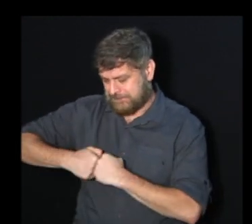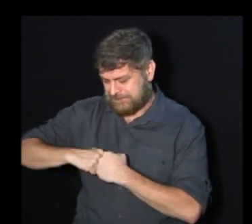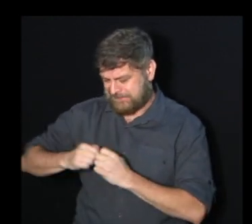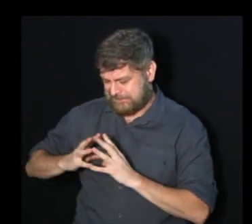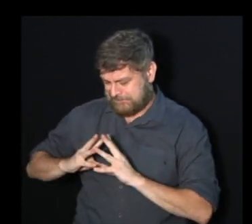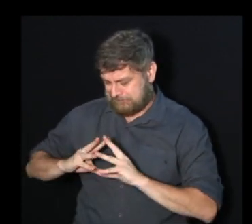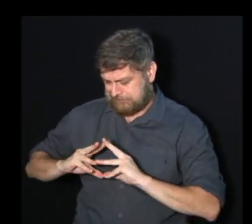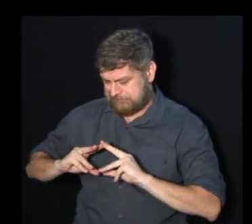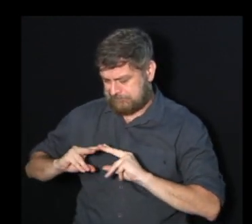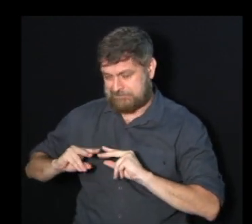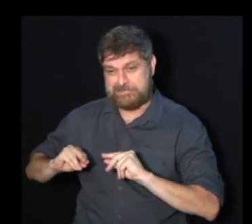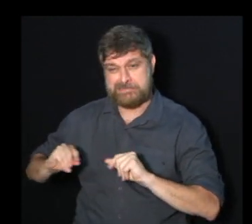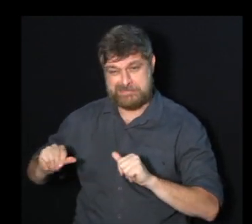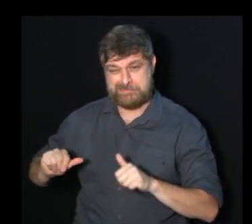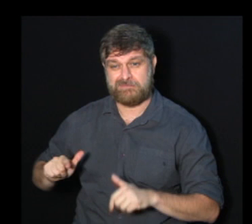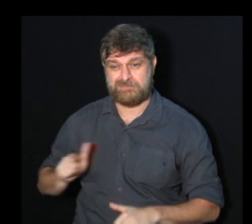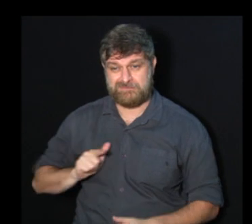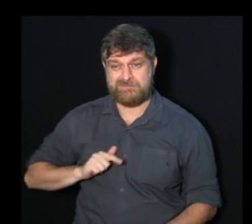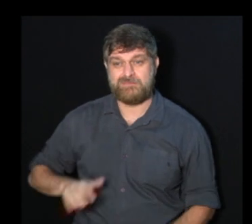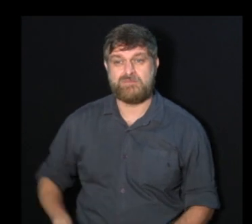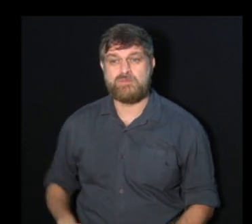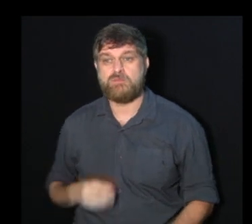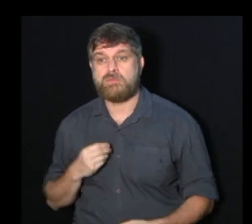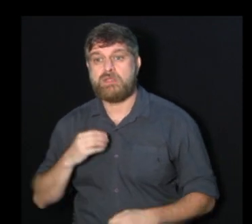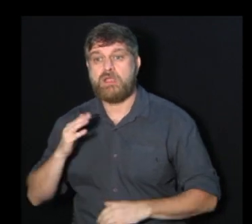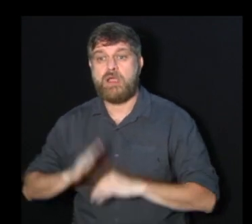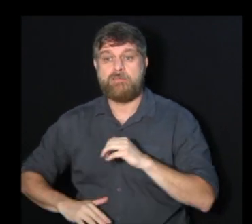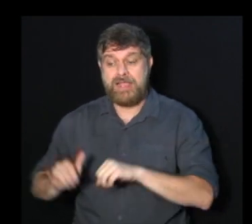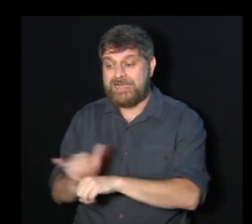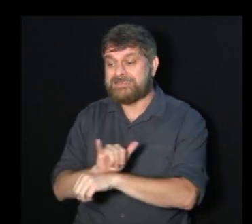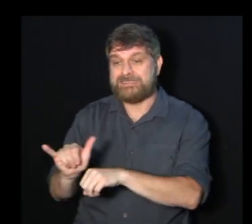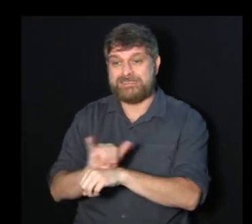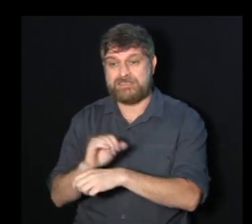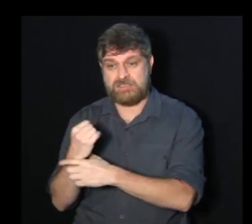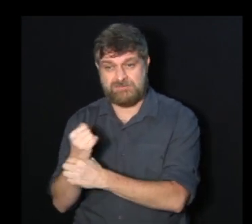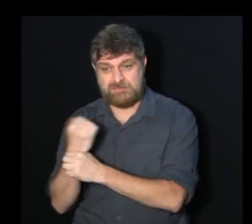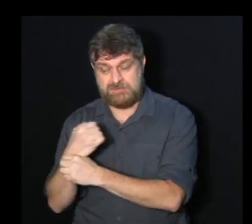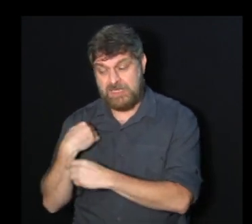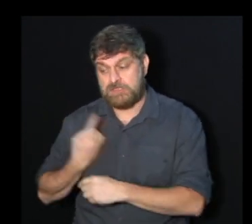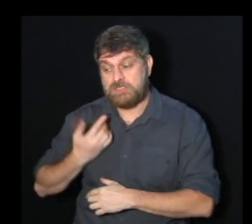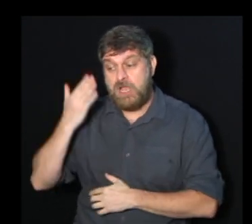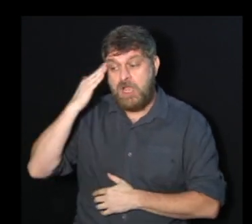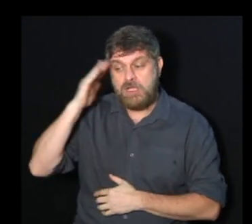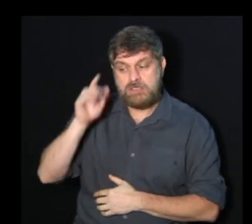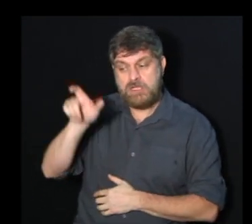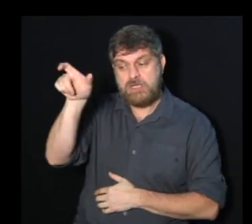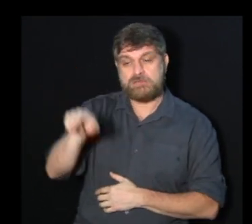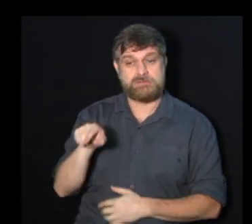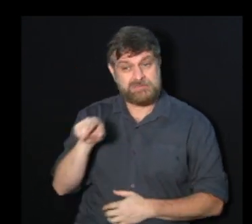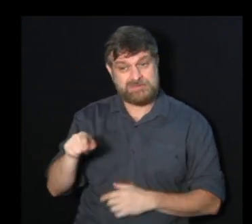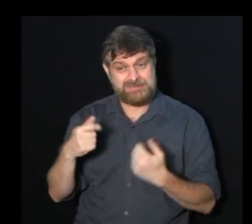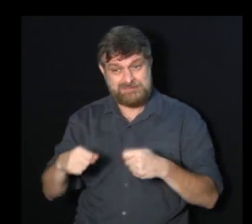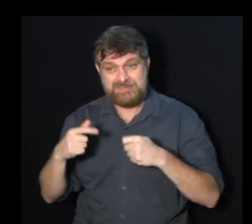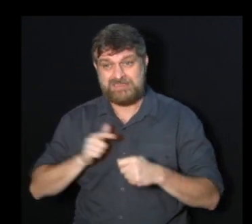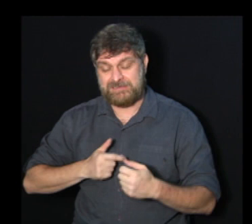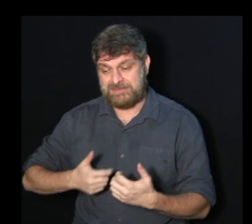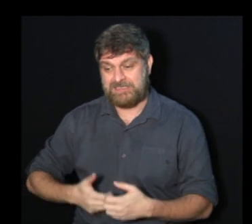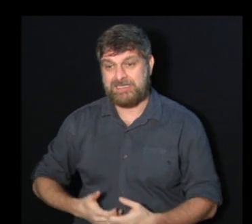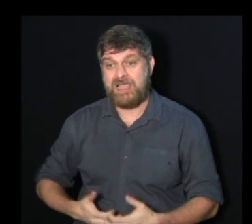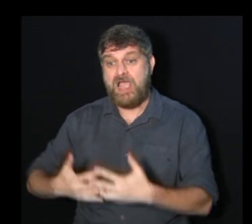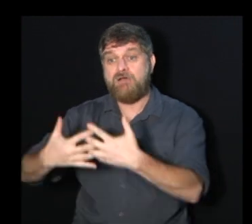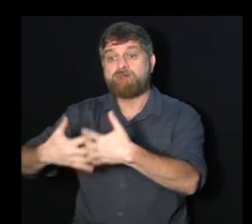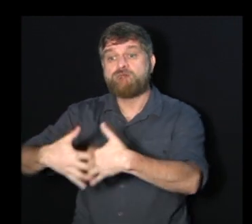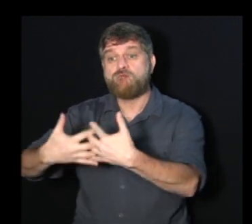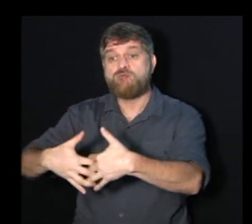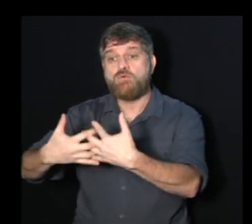bom? Então, qual que é o pulo do gato que a fisioterapia evoluiu? Ela começou a entender que, na verdade, esse cara ele tem que devolver função para esse paciente. E se a